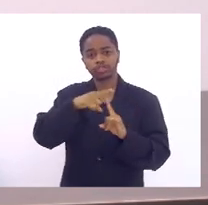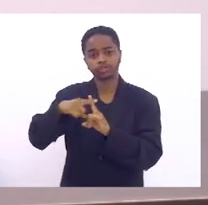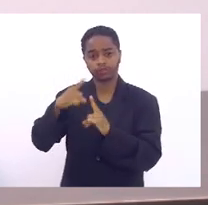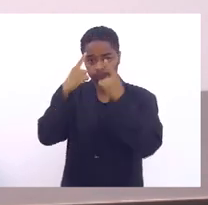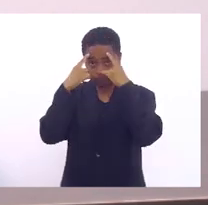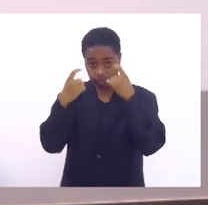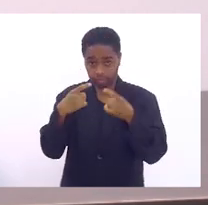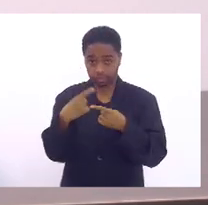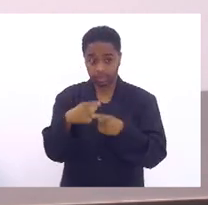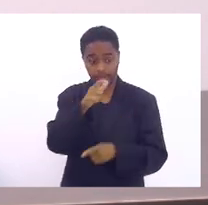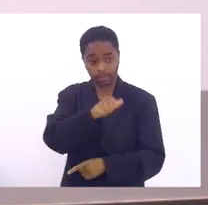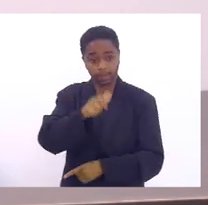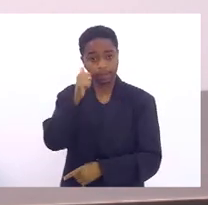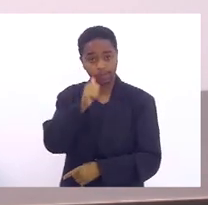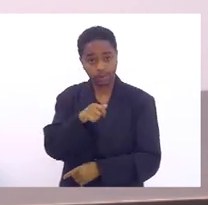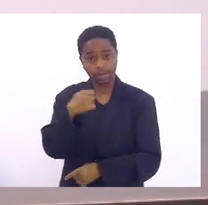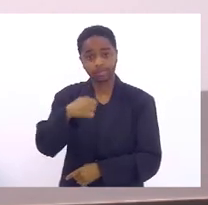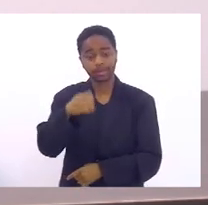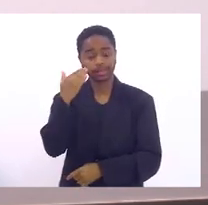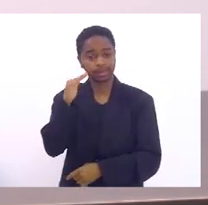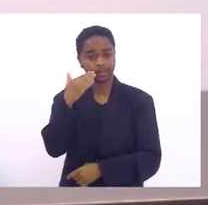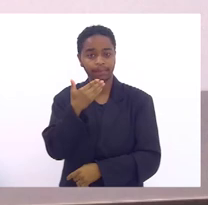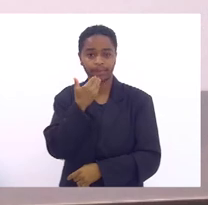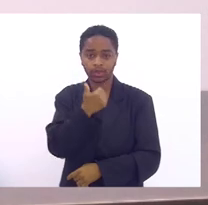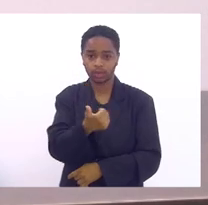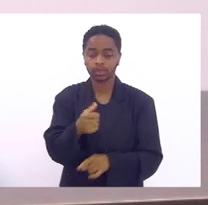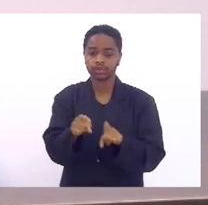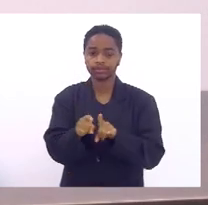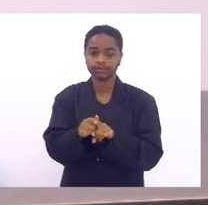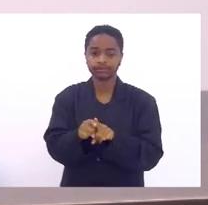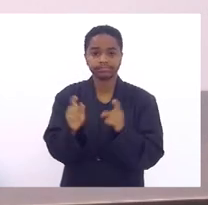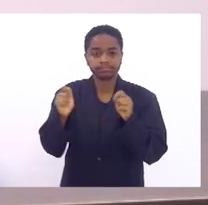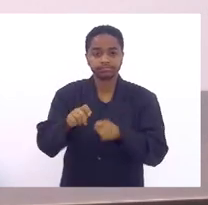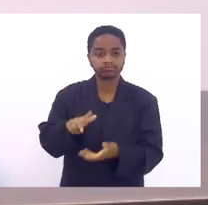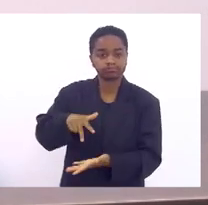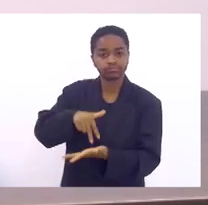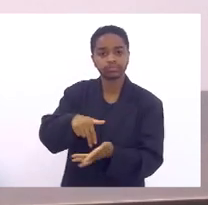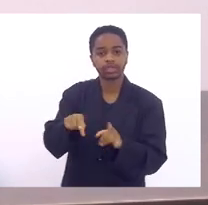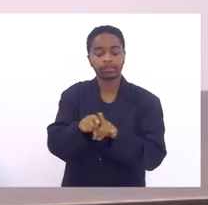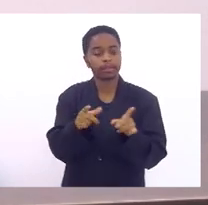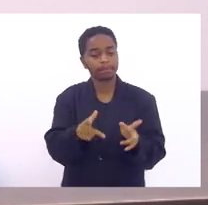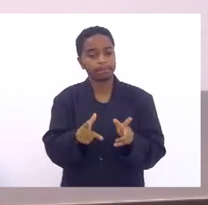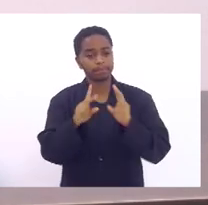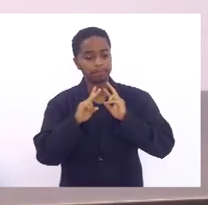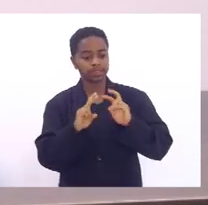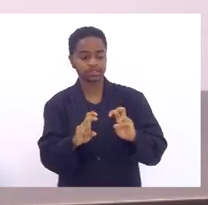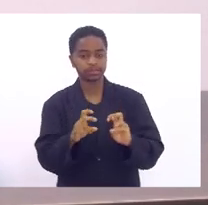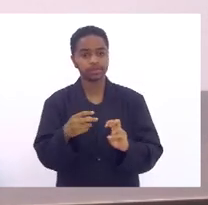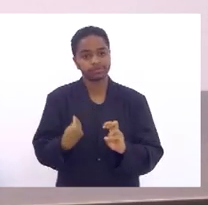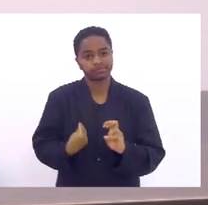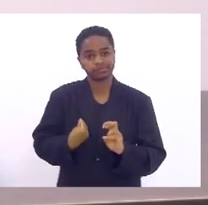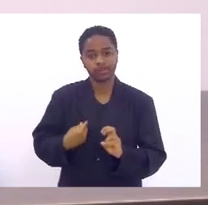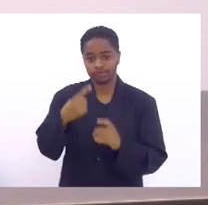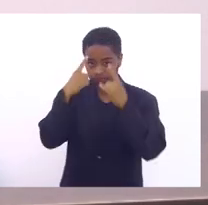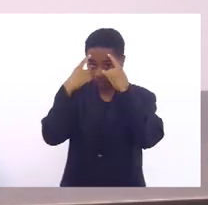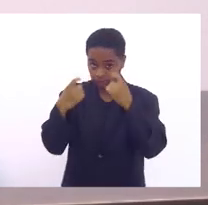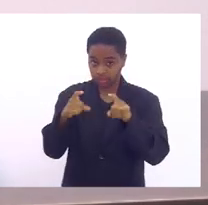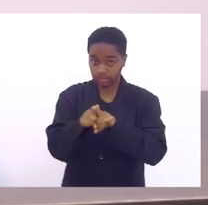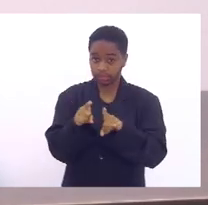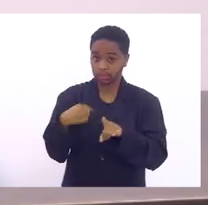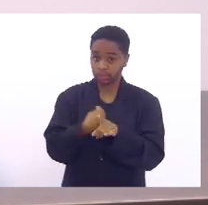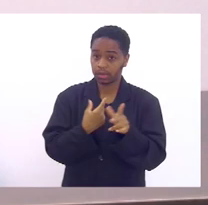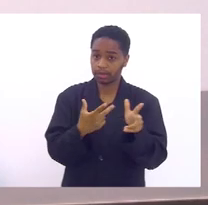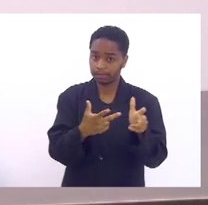precisam entender um pouco melhor isso para poderem até se posicionar e se perceber em situações de violência isso é algo que a gente vem detectando